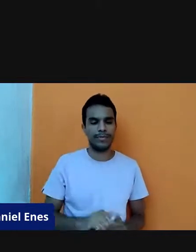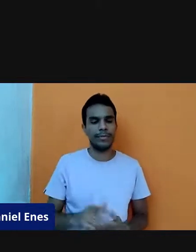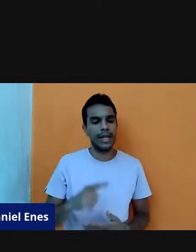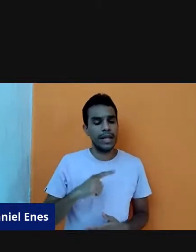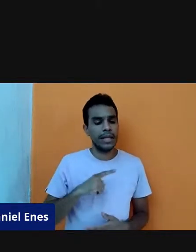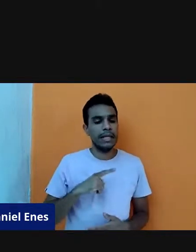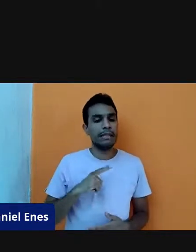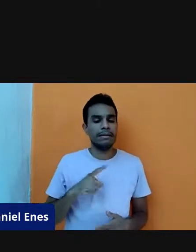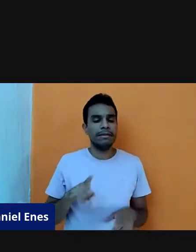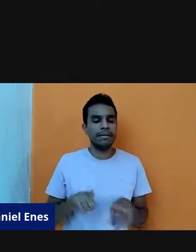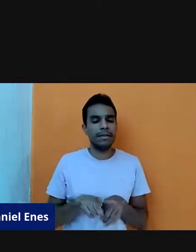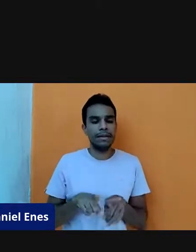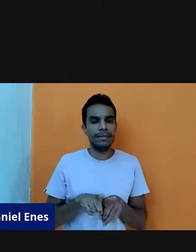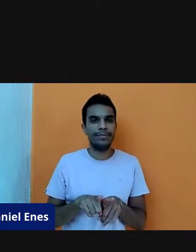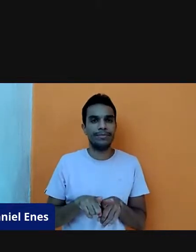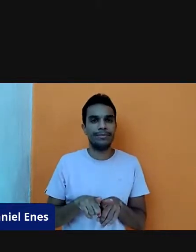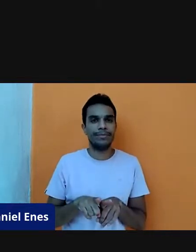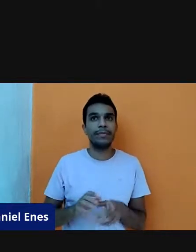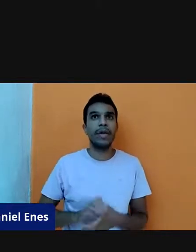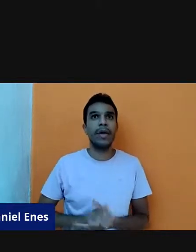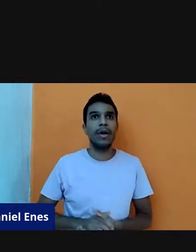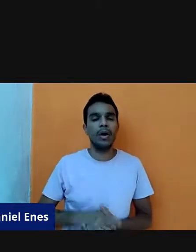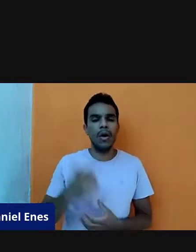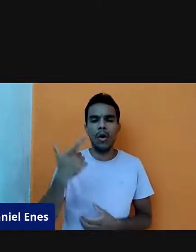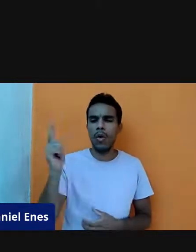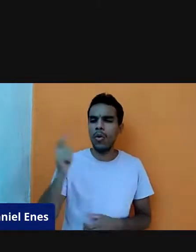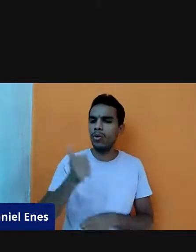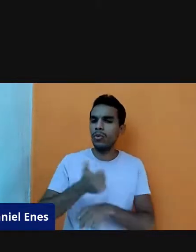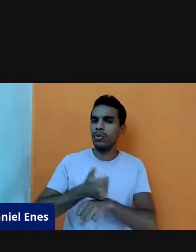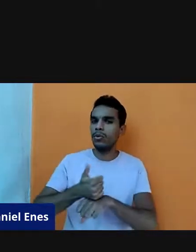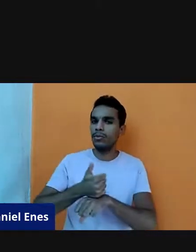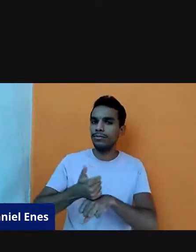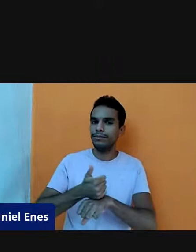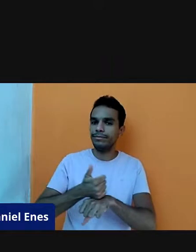contamos com outros profissionais